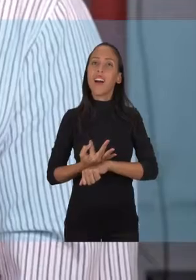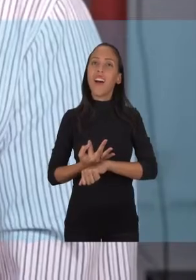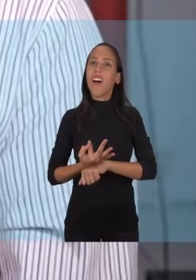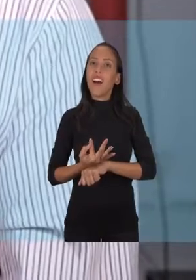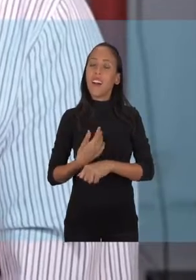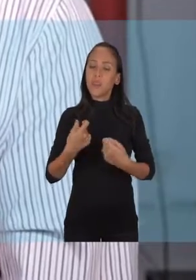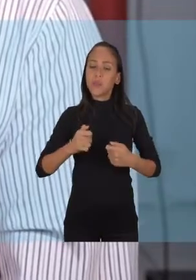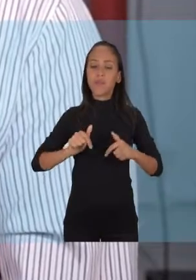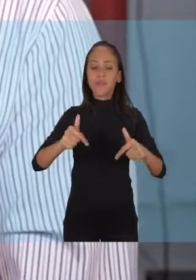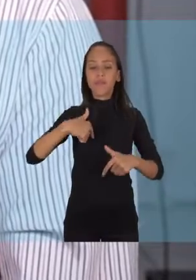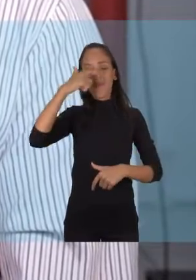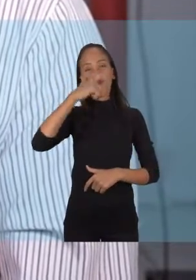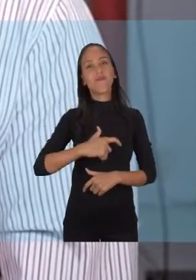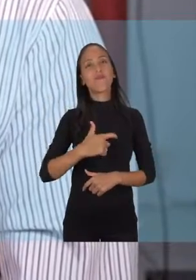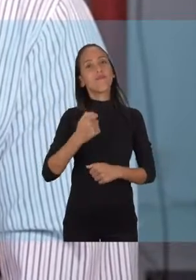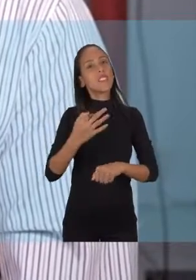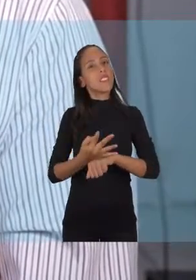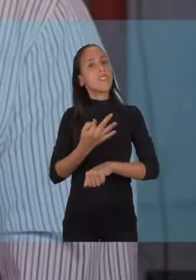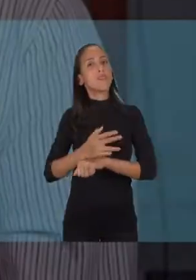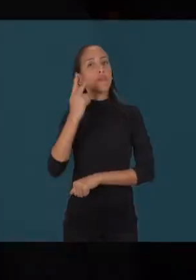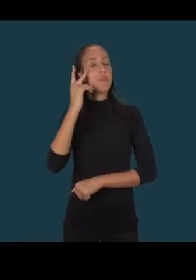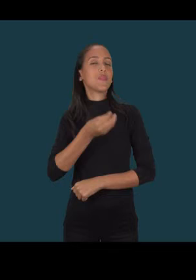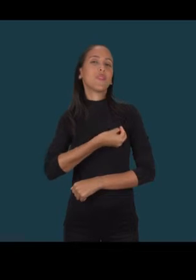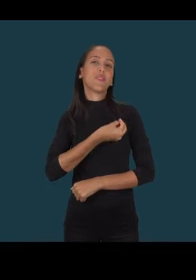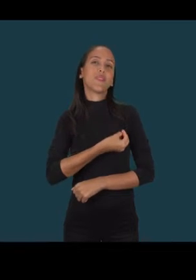mundo. Então, resistir para poder existir.